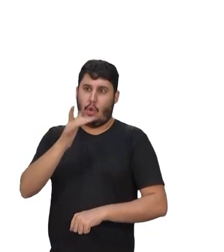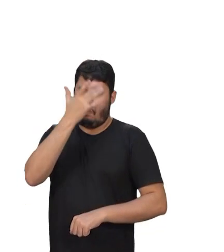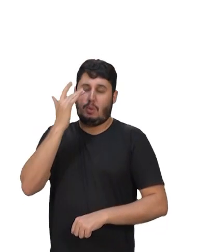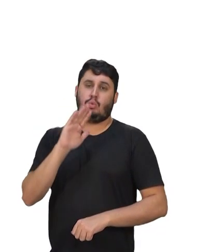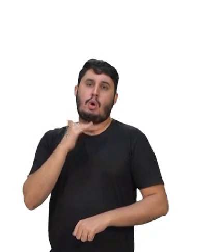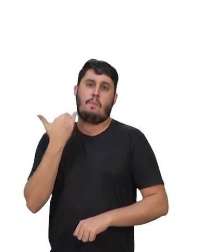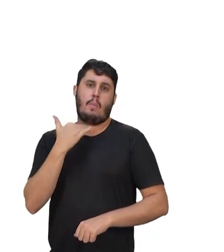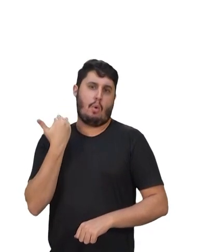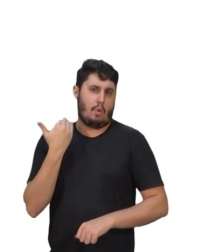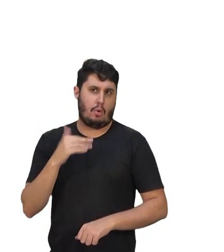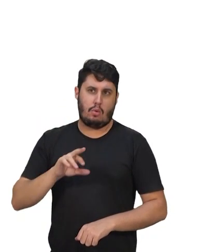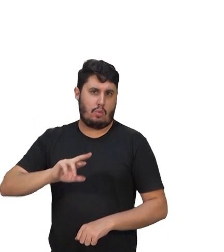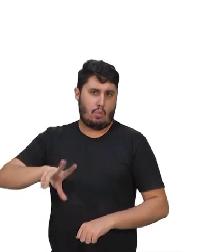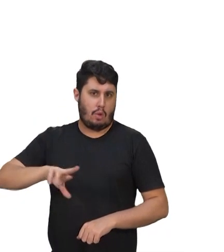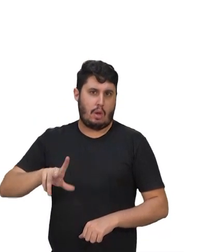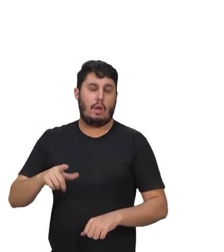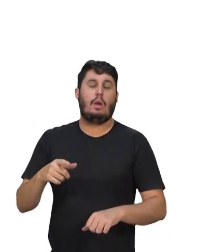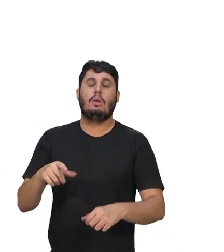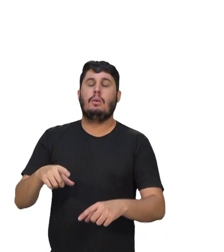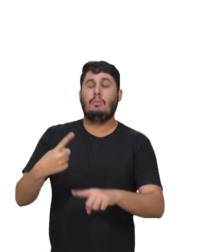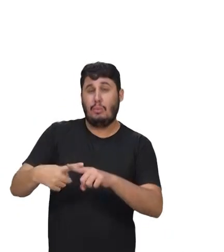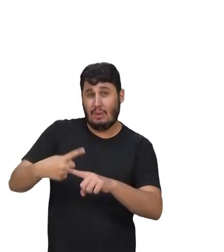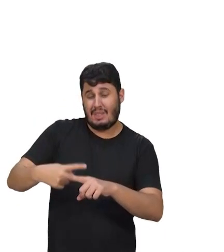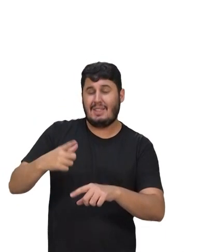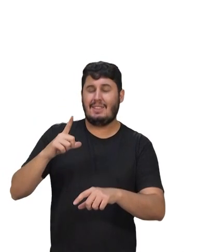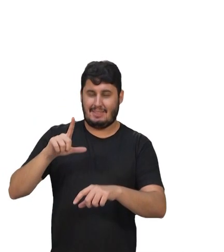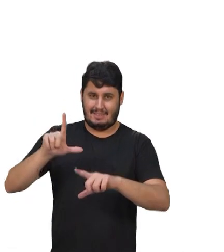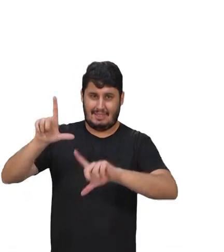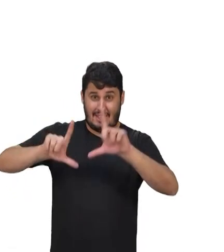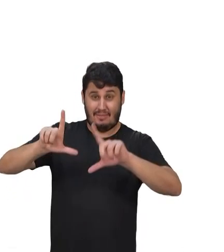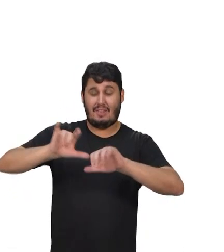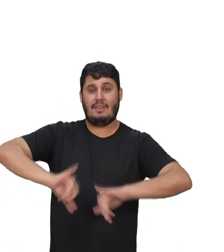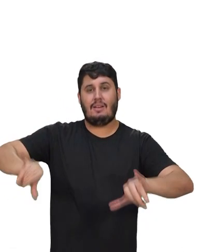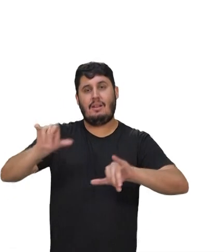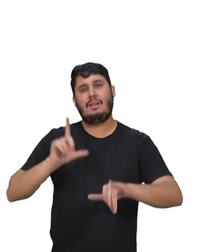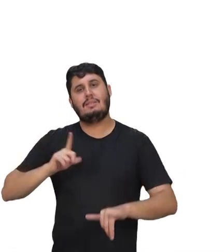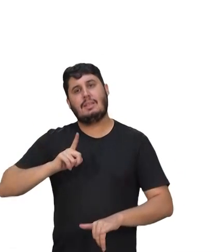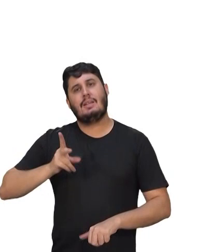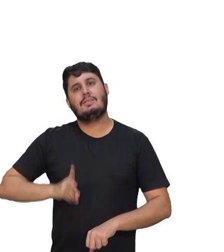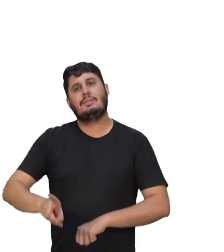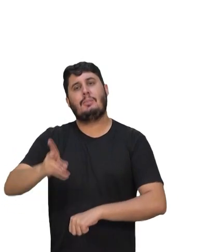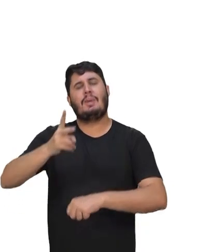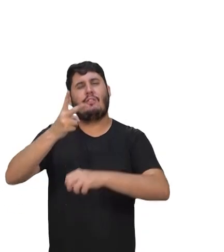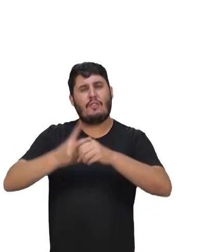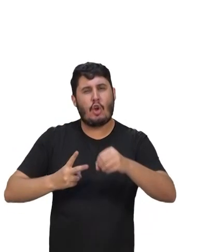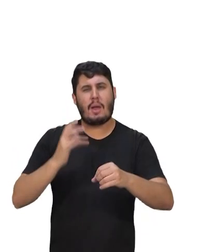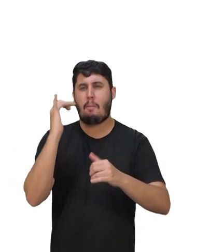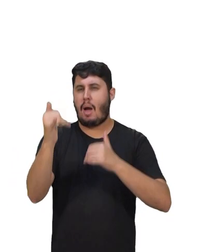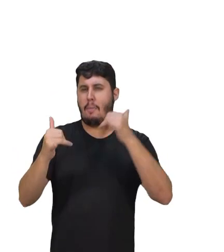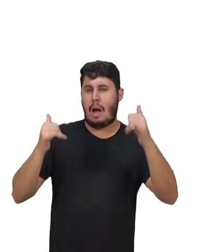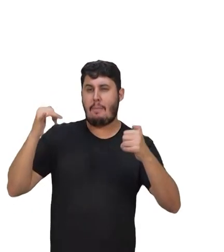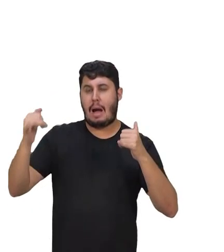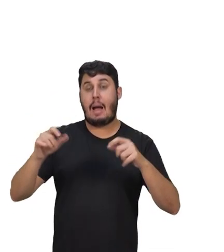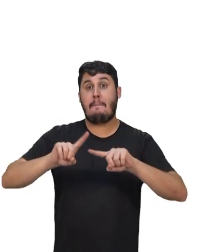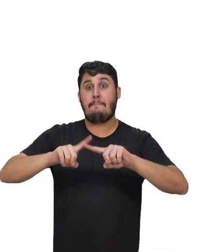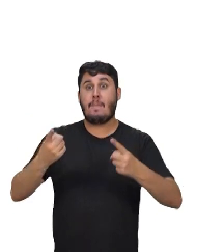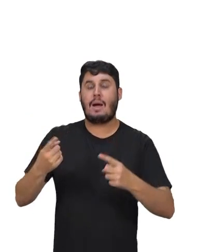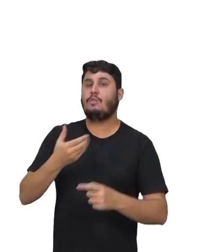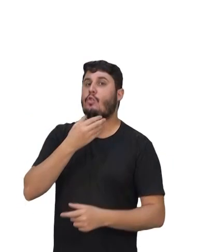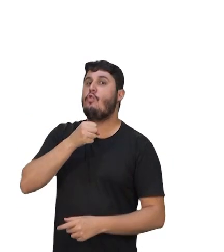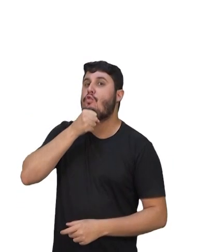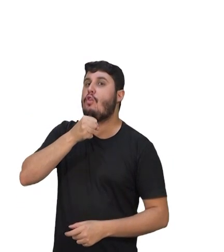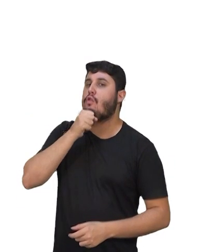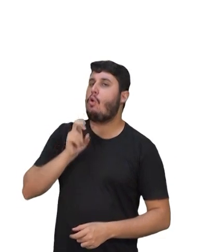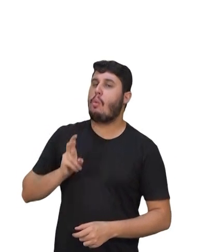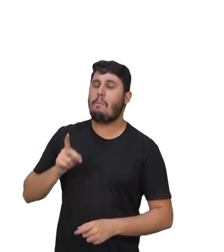comenta. No México há também muita violência, como a gente vê aqui no Brasil. E aí a preocupação do avô em mostrar que a